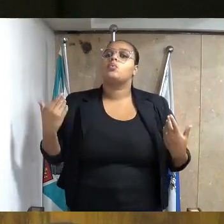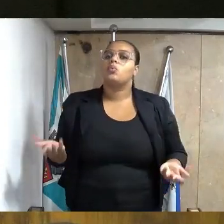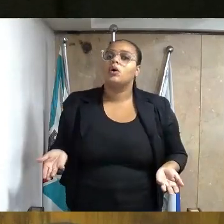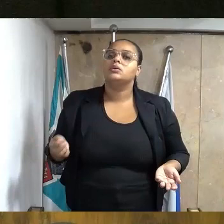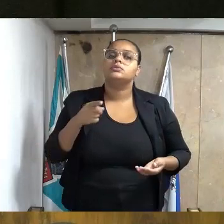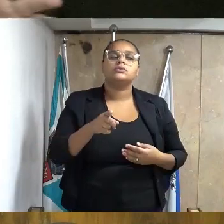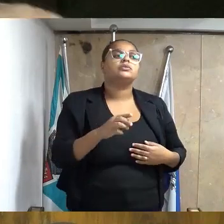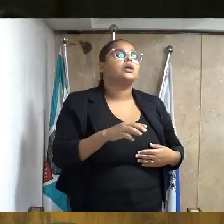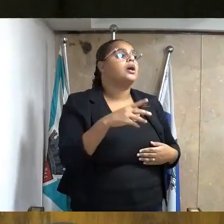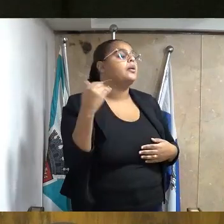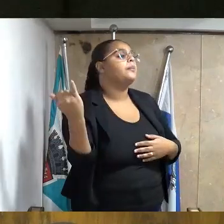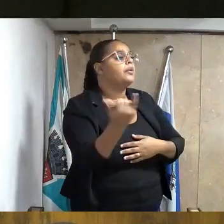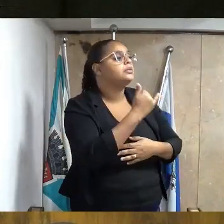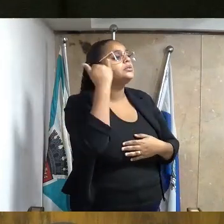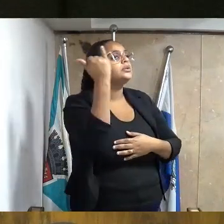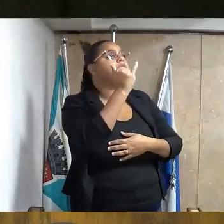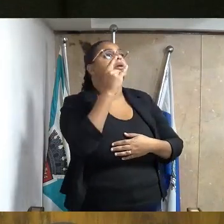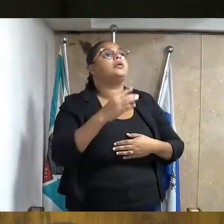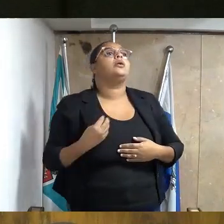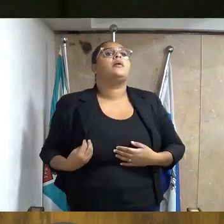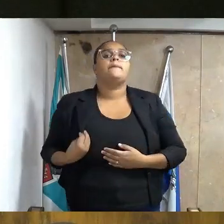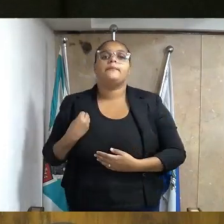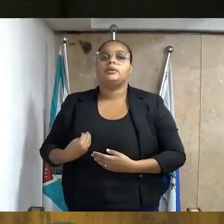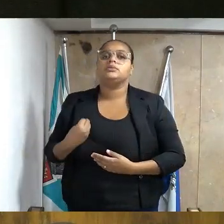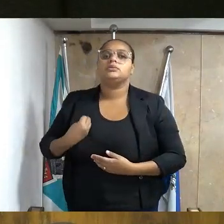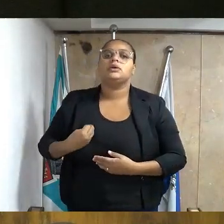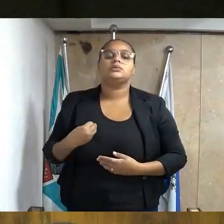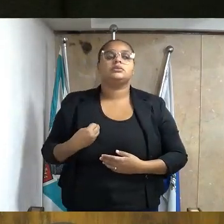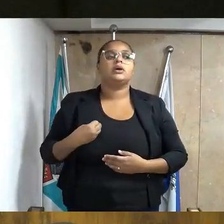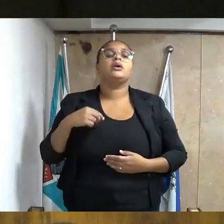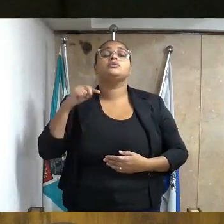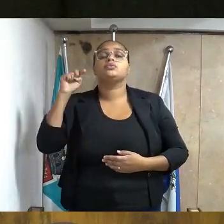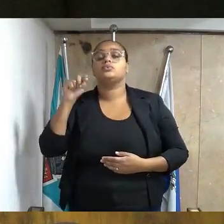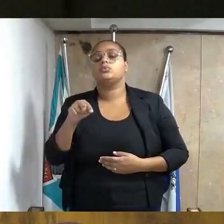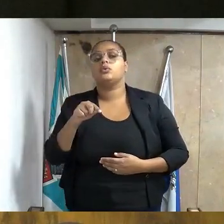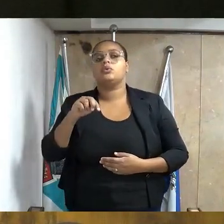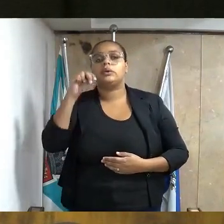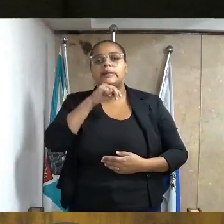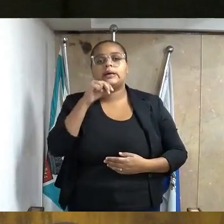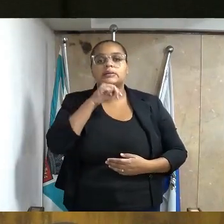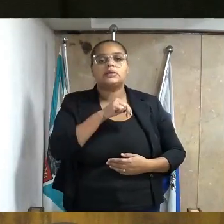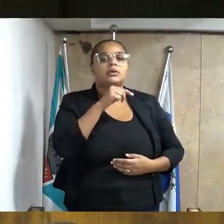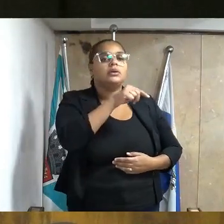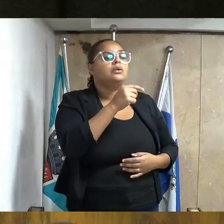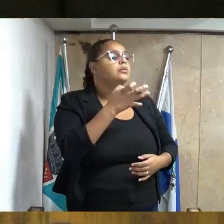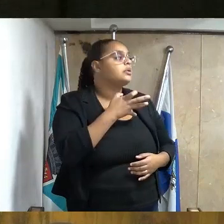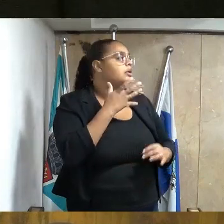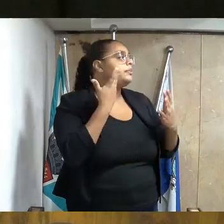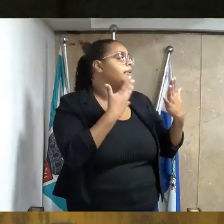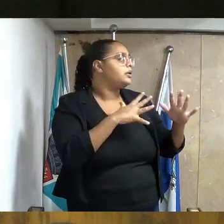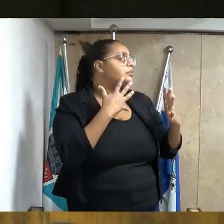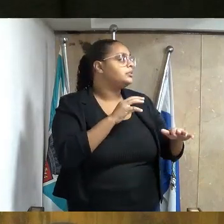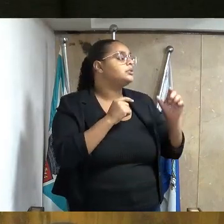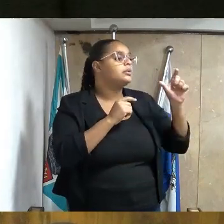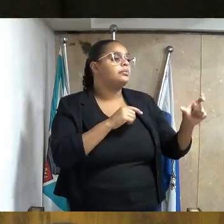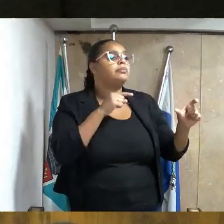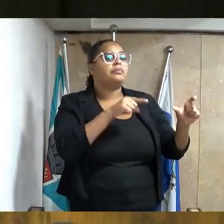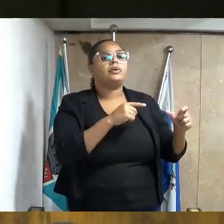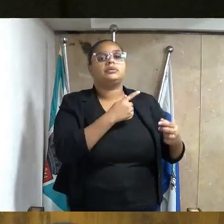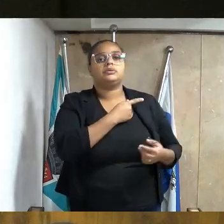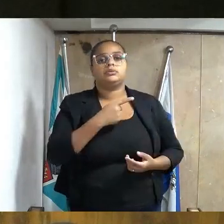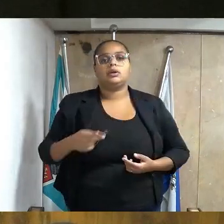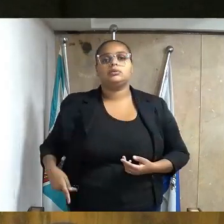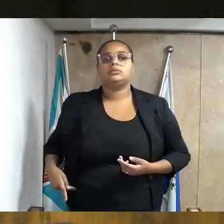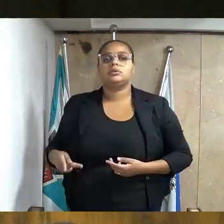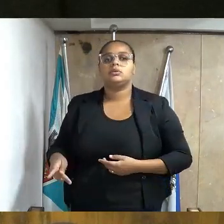será importante a presença do neto na vida da gente. Então, eu queria parabenizar a presidência dessa